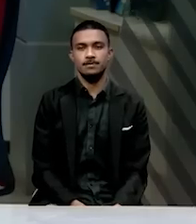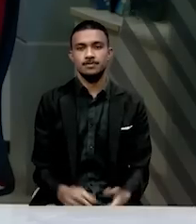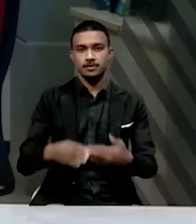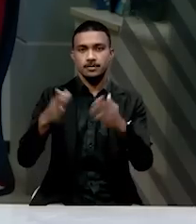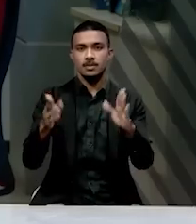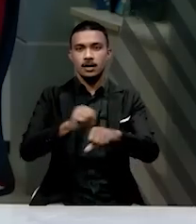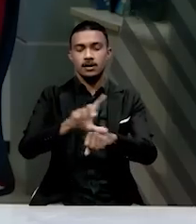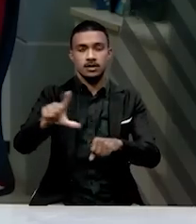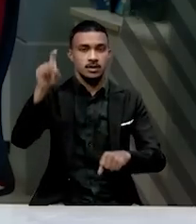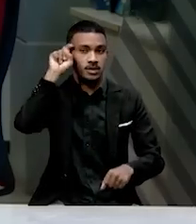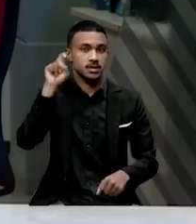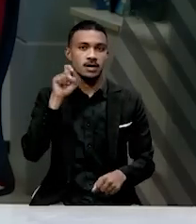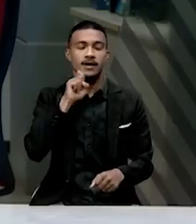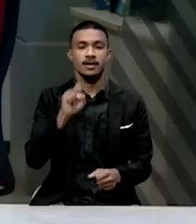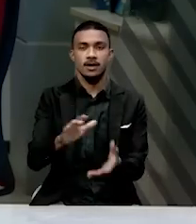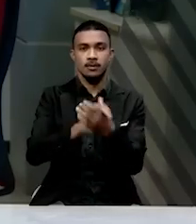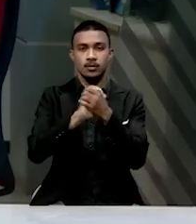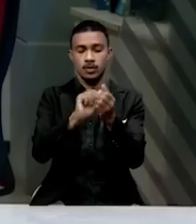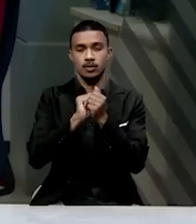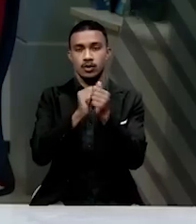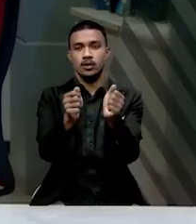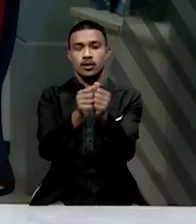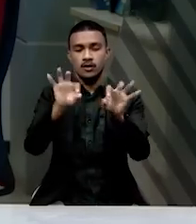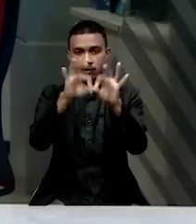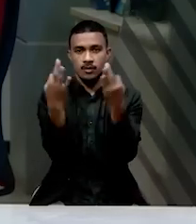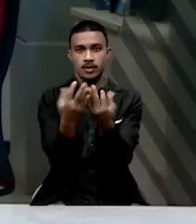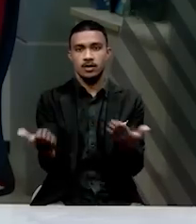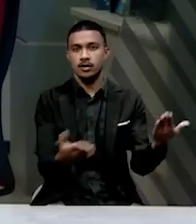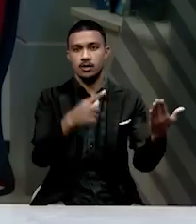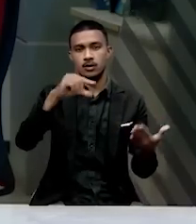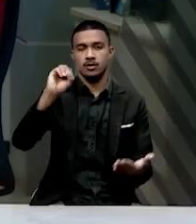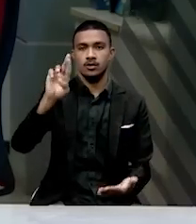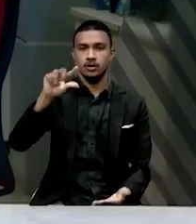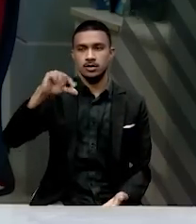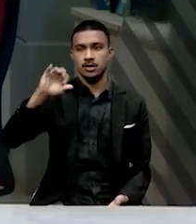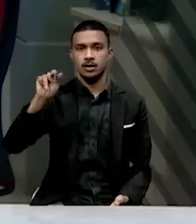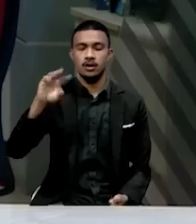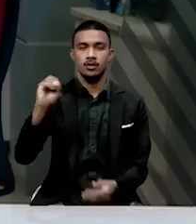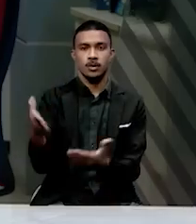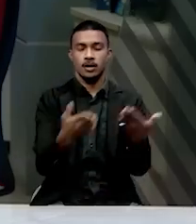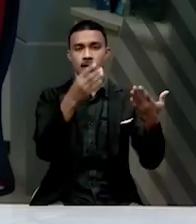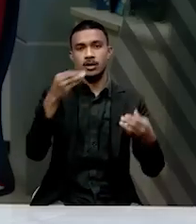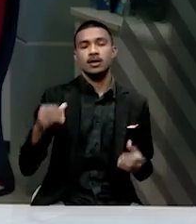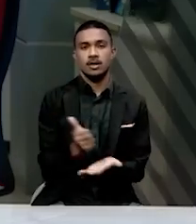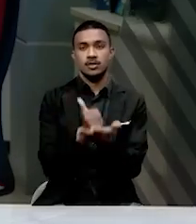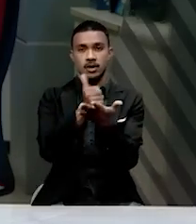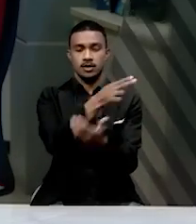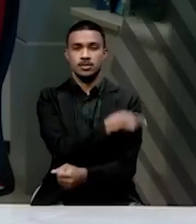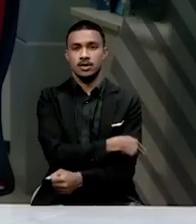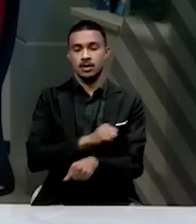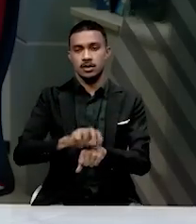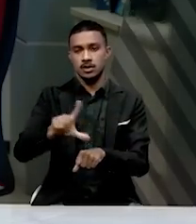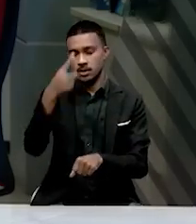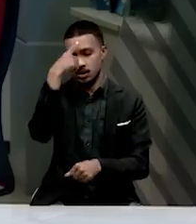Rede Nasional Kairala Sanana Gusmaung hamutu ko familia Lori Jorginho de Jesus bahal tratamento e Hospital Nasional tamba